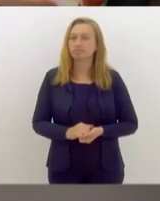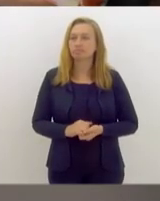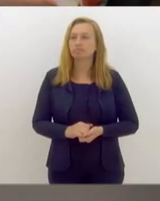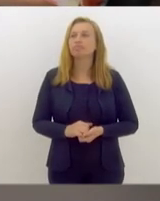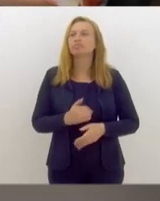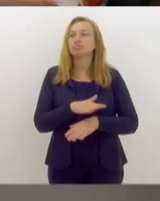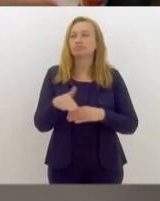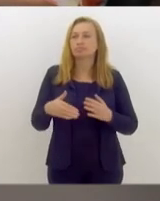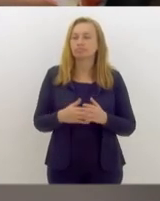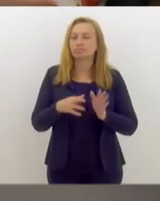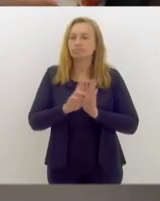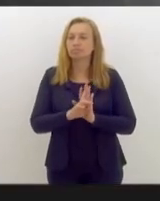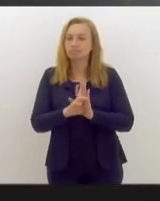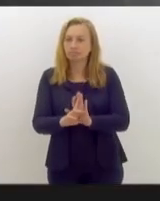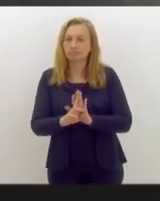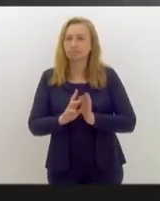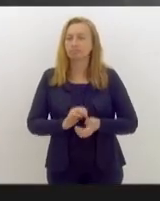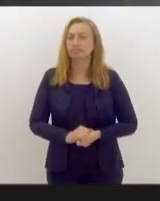os representantes